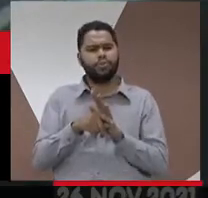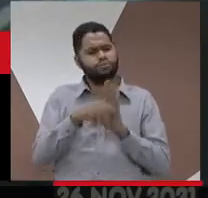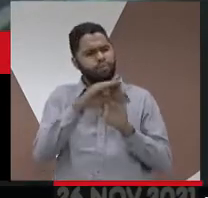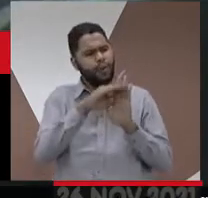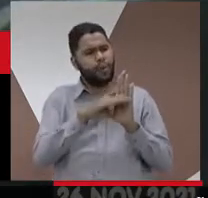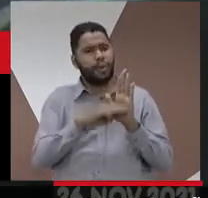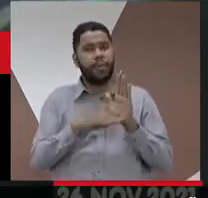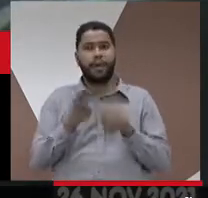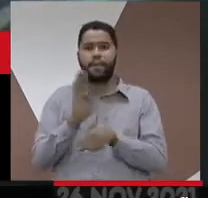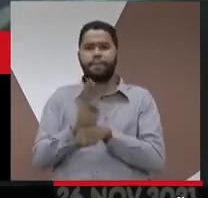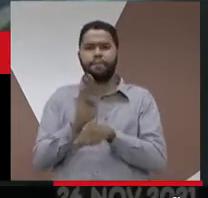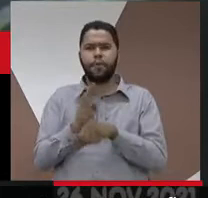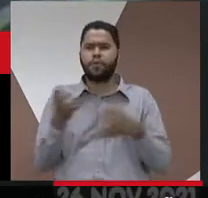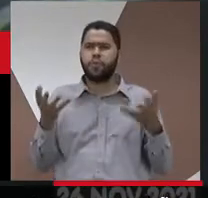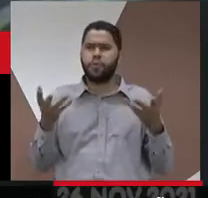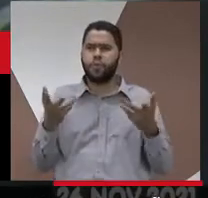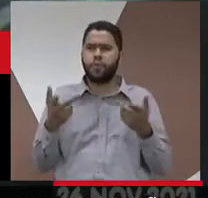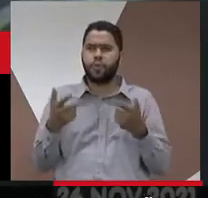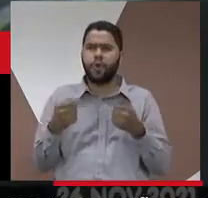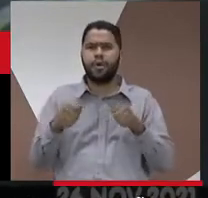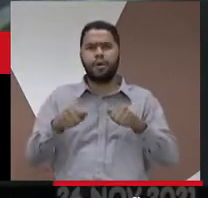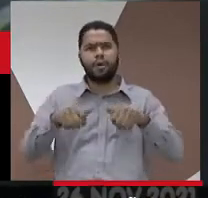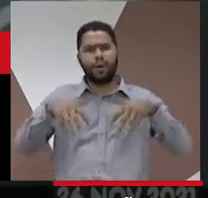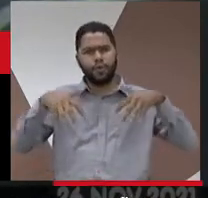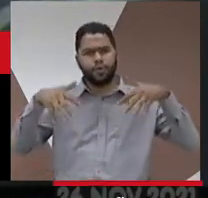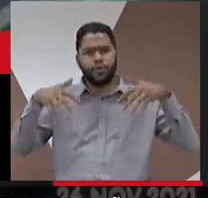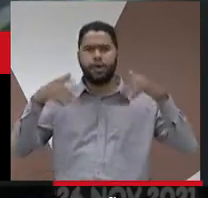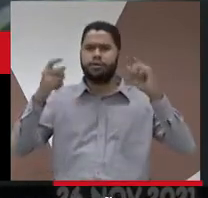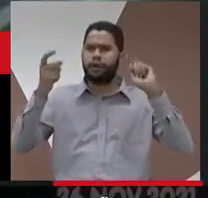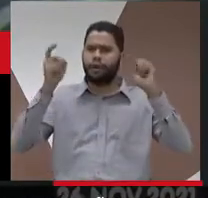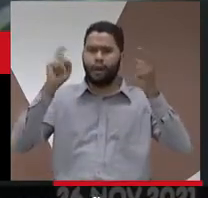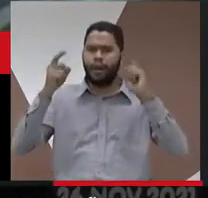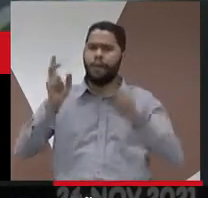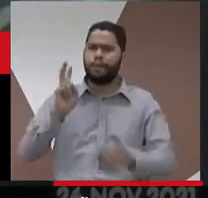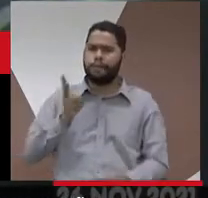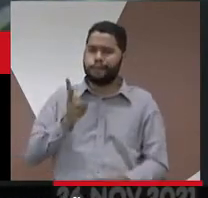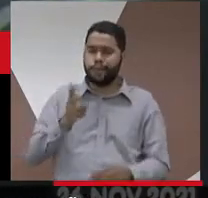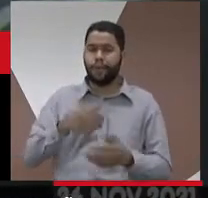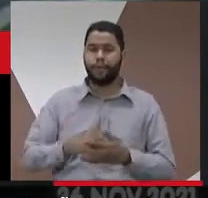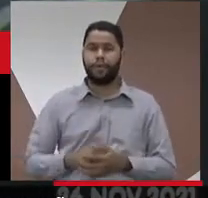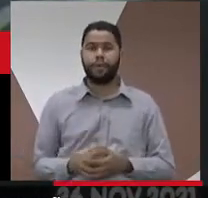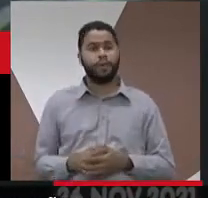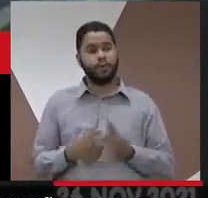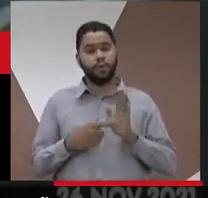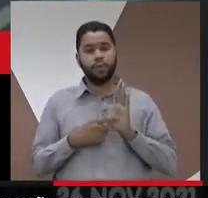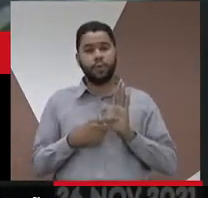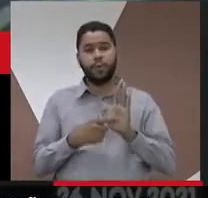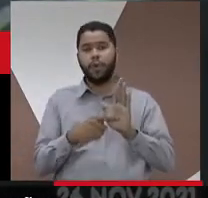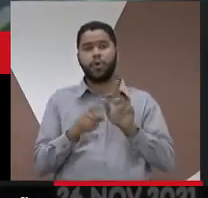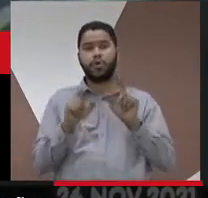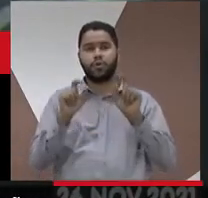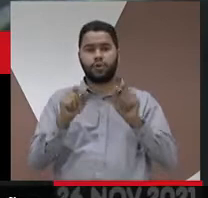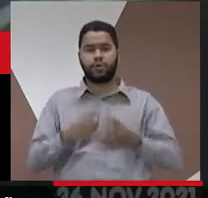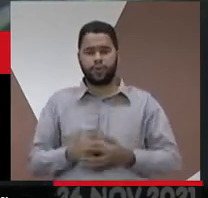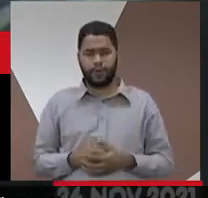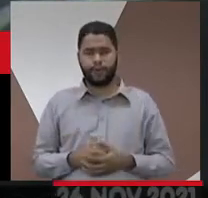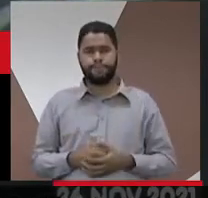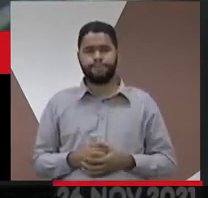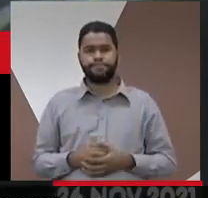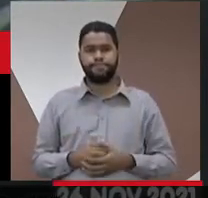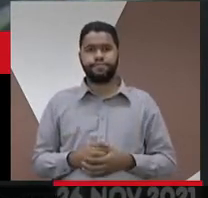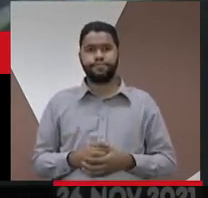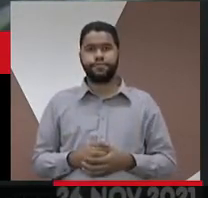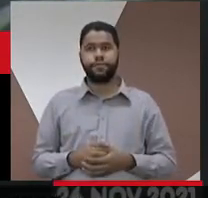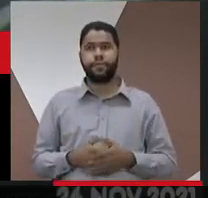em Betim, porque fazemos audiência, conferências constantes, que mostra onde é que está o